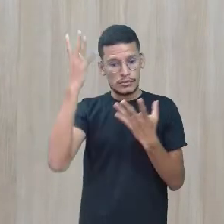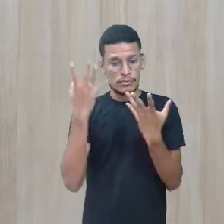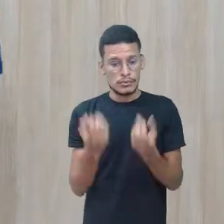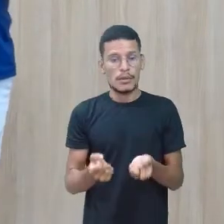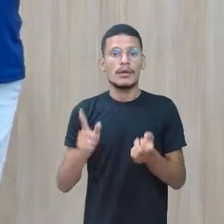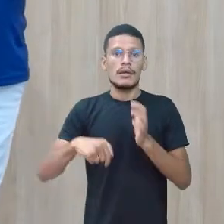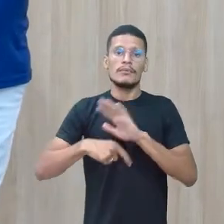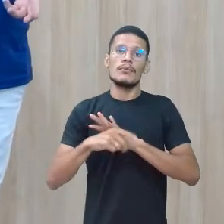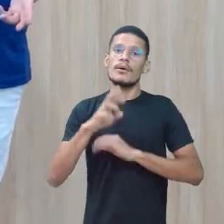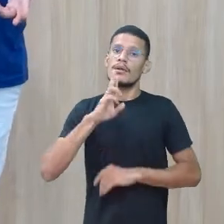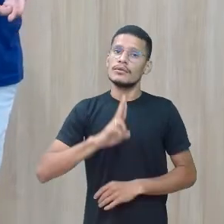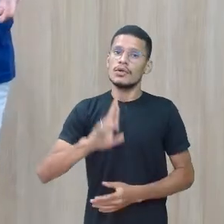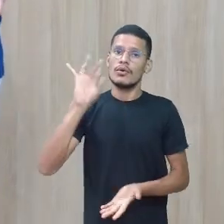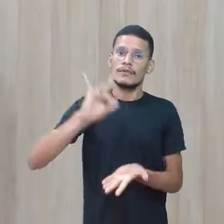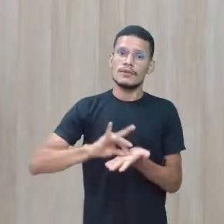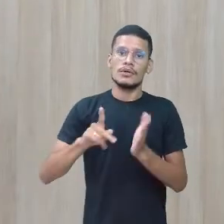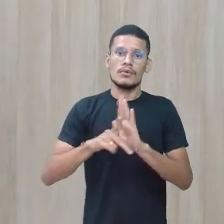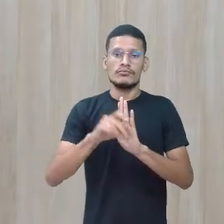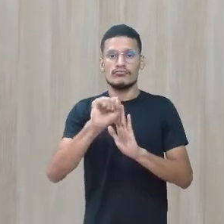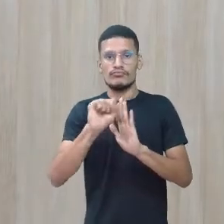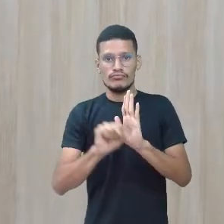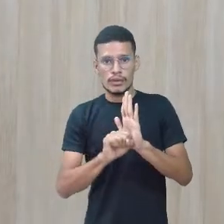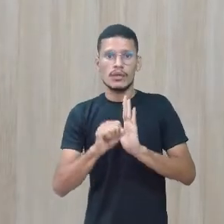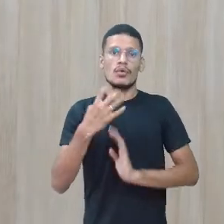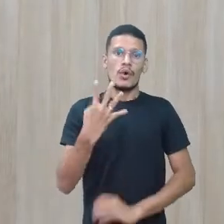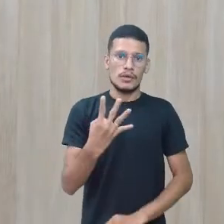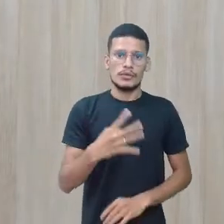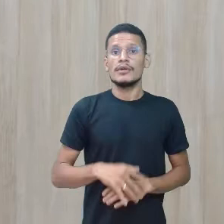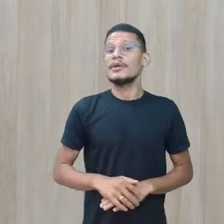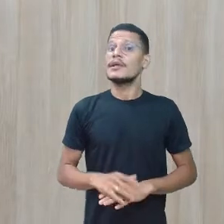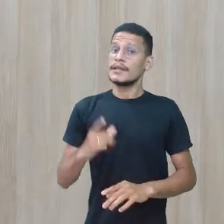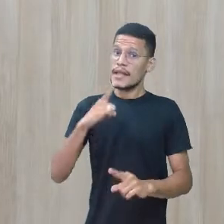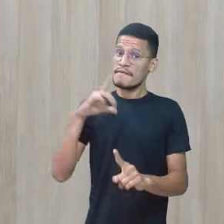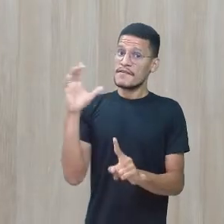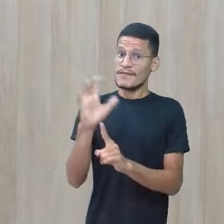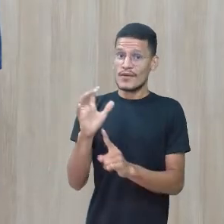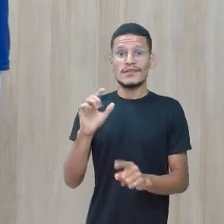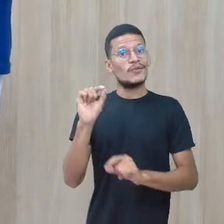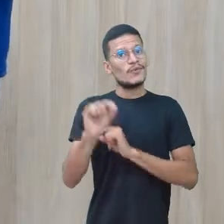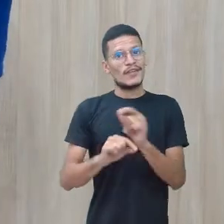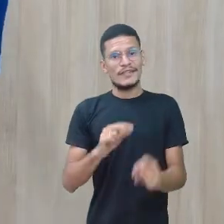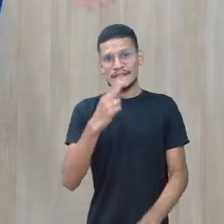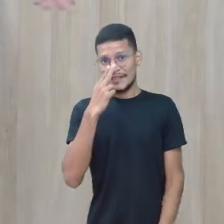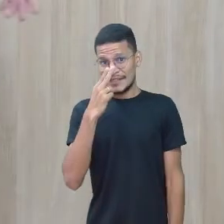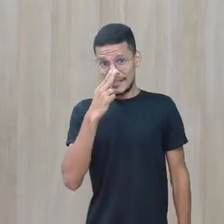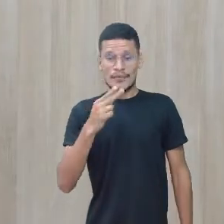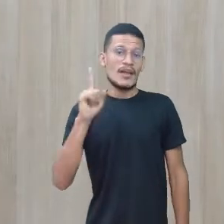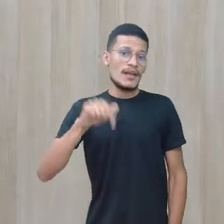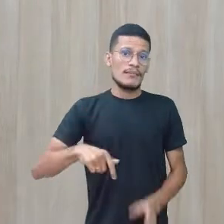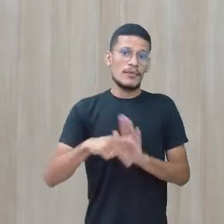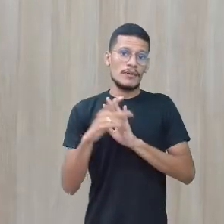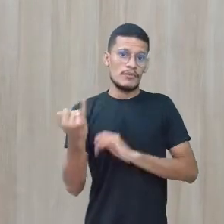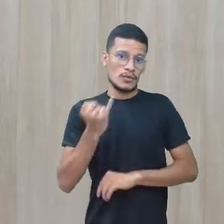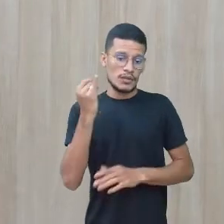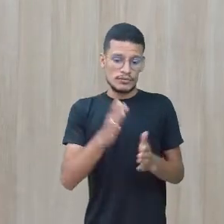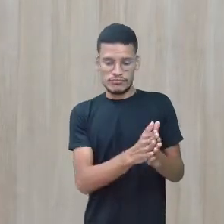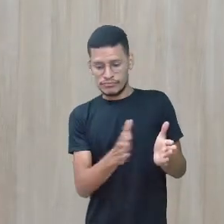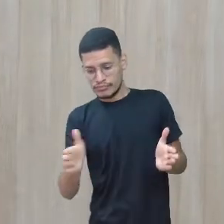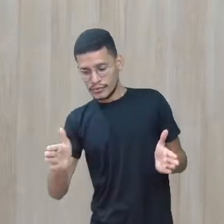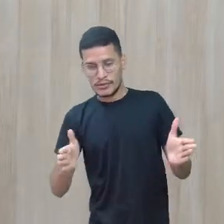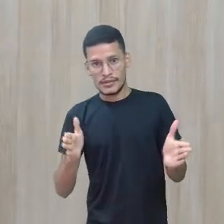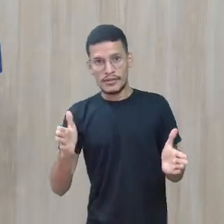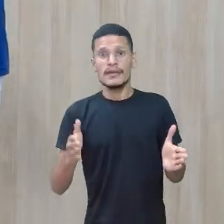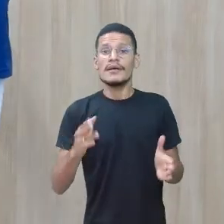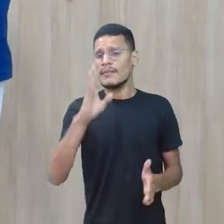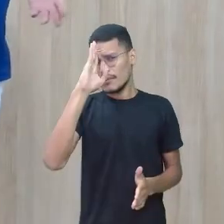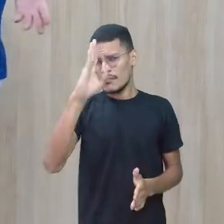religião oficial a partir do século IV, ok? Então essa influência, né, professor, do cristianismo, ela é muito importante nesse período, né? Principalmente